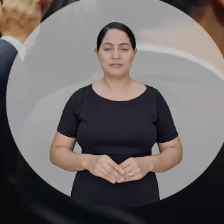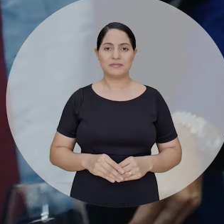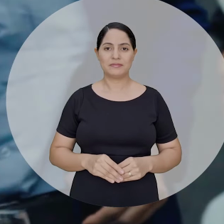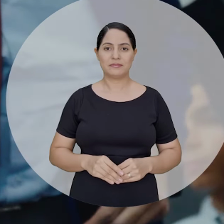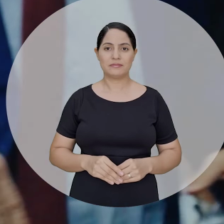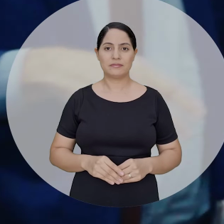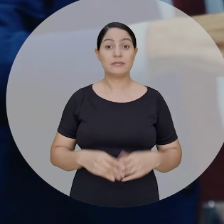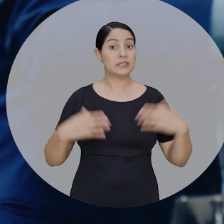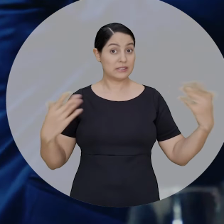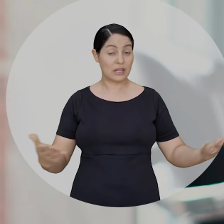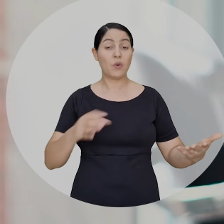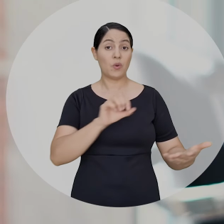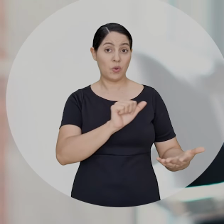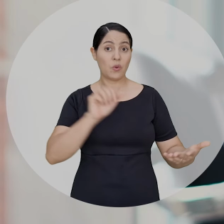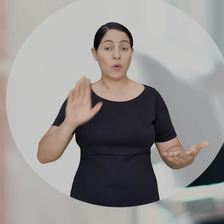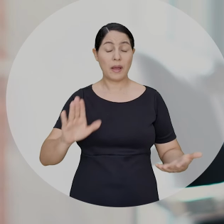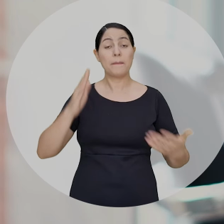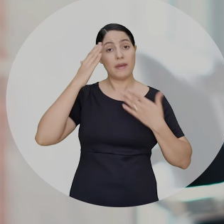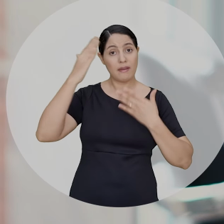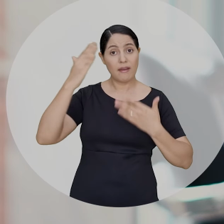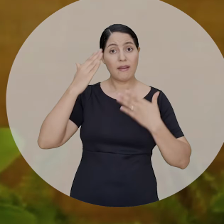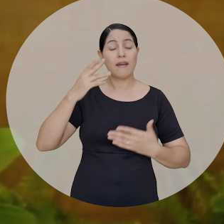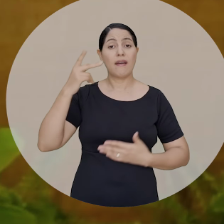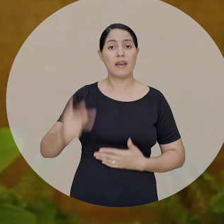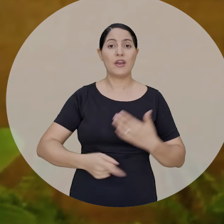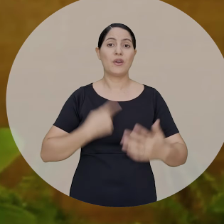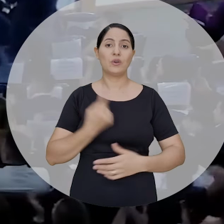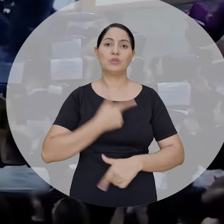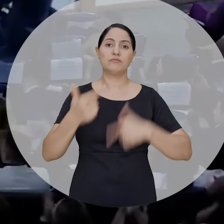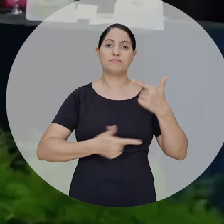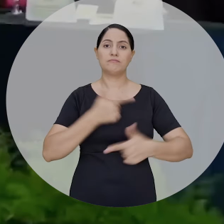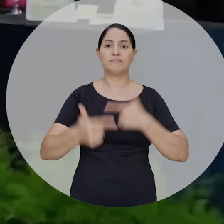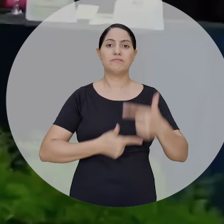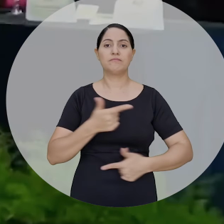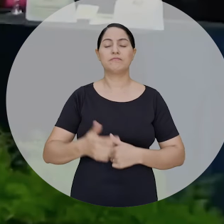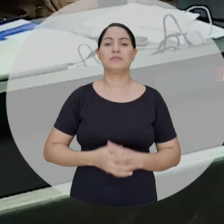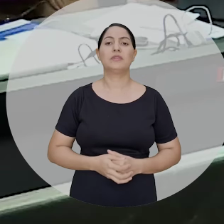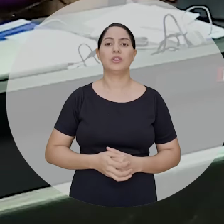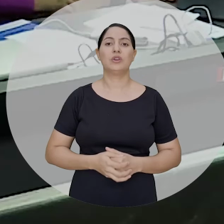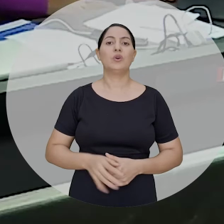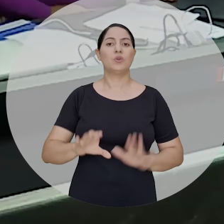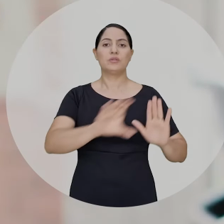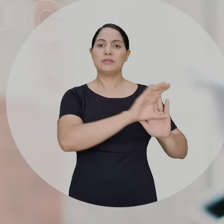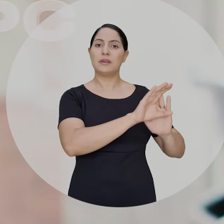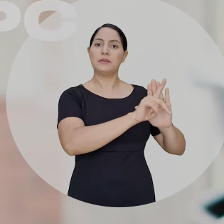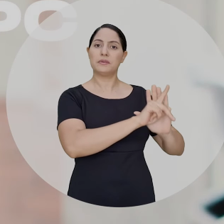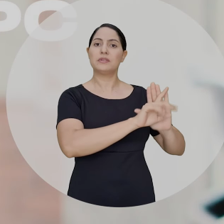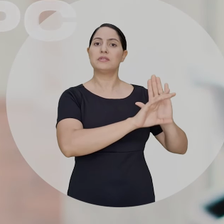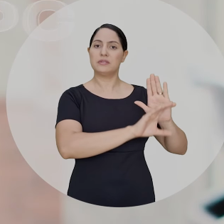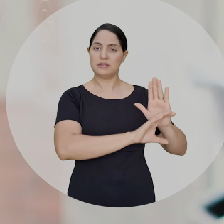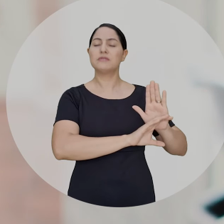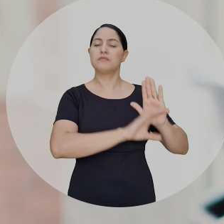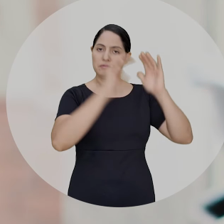Graças ao trabalho da OAB, os nossos honorários passaram a seguir o Código Civil Processual. As causas privadas